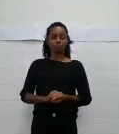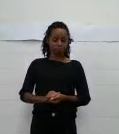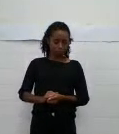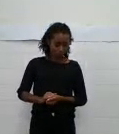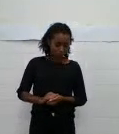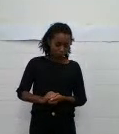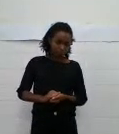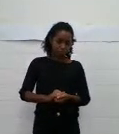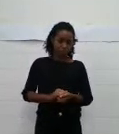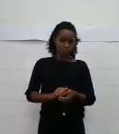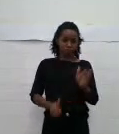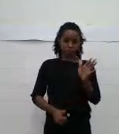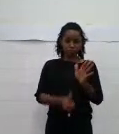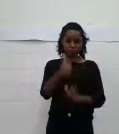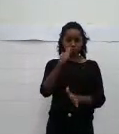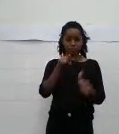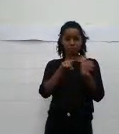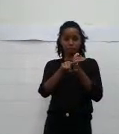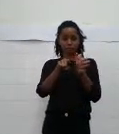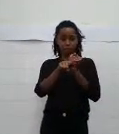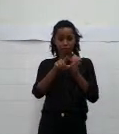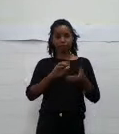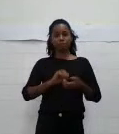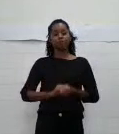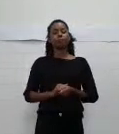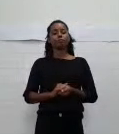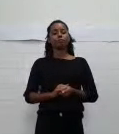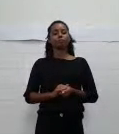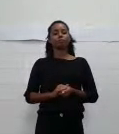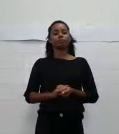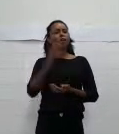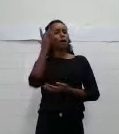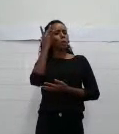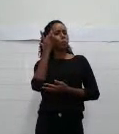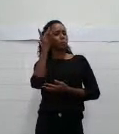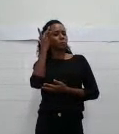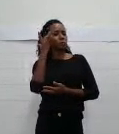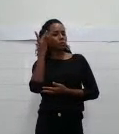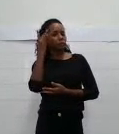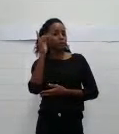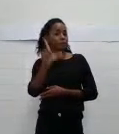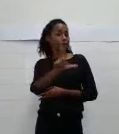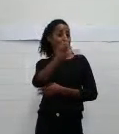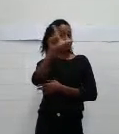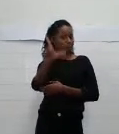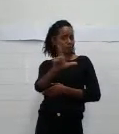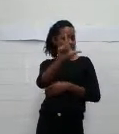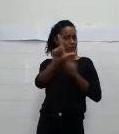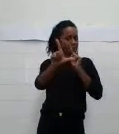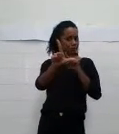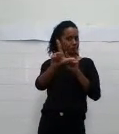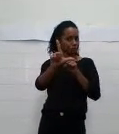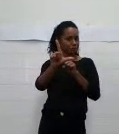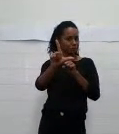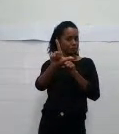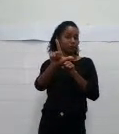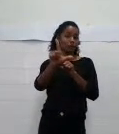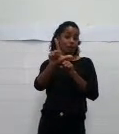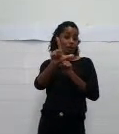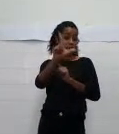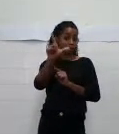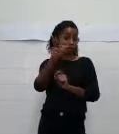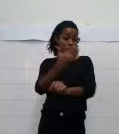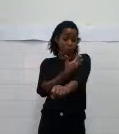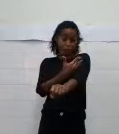A primeira pergunta da Ana Rocha, eu acho que a literatura, o papel da literatura branca